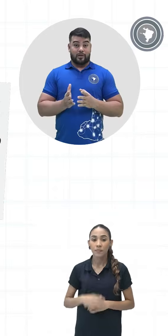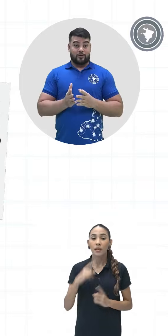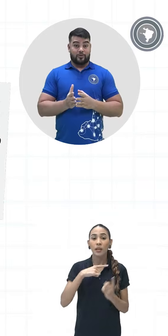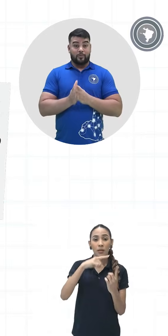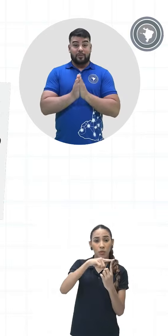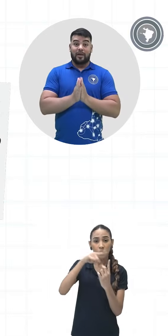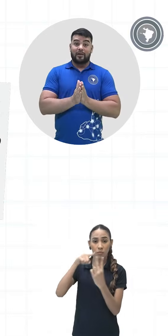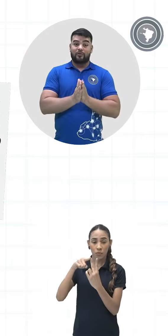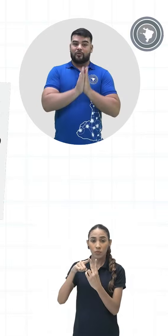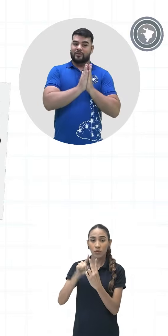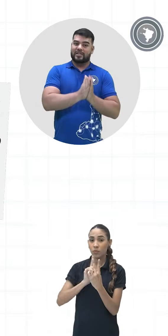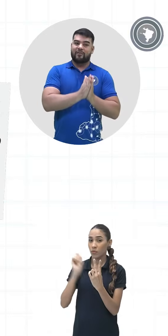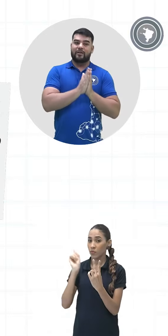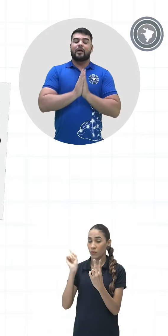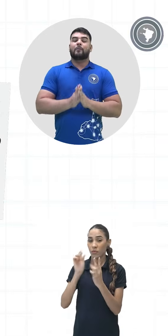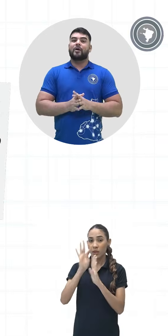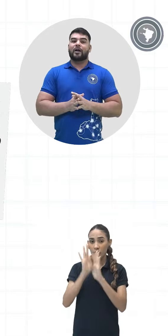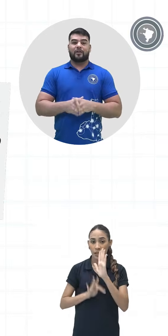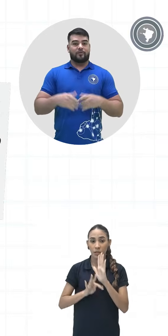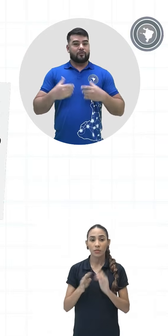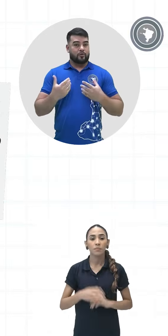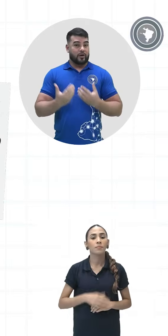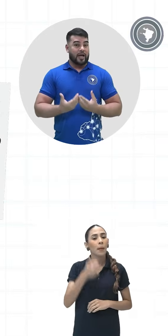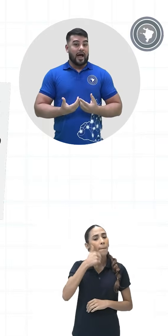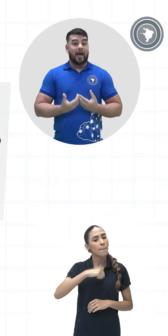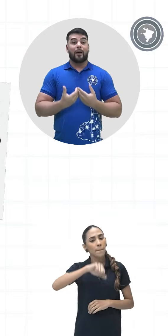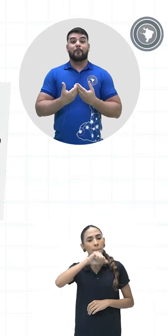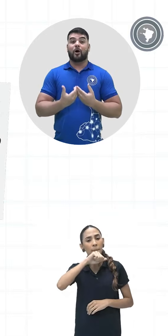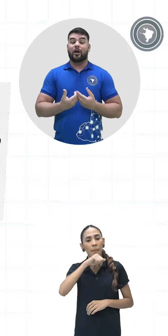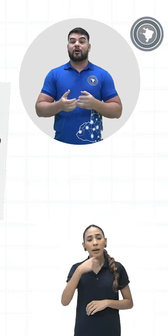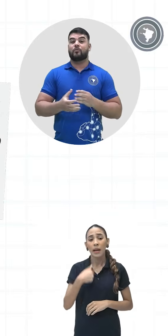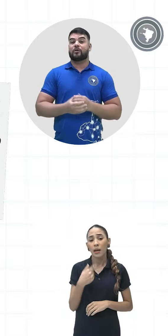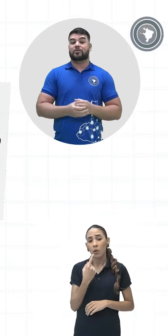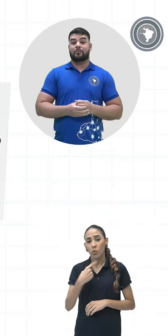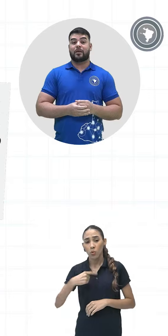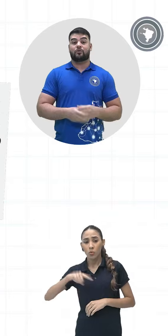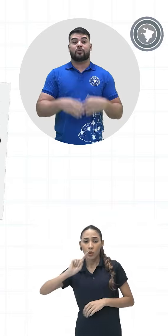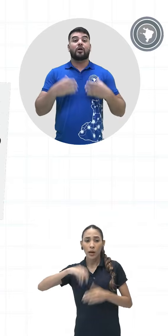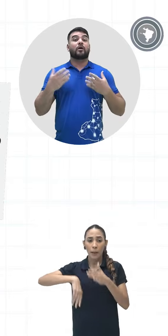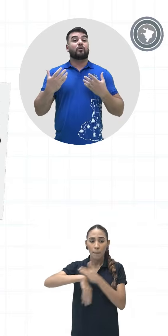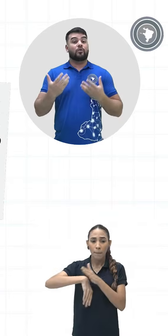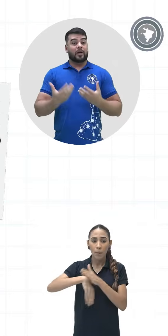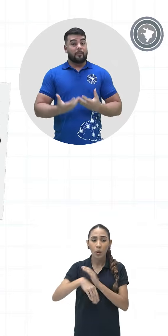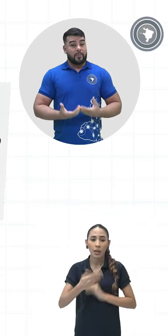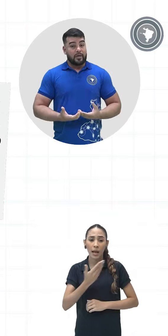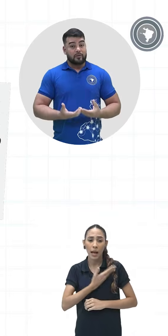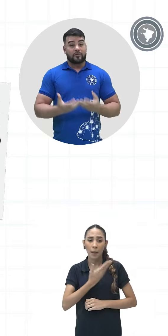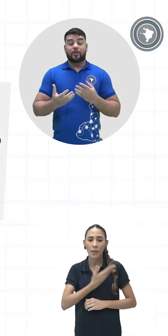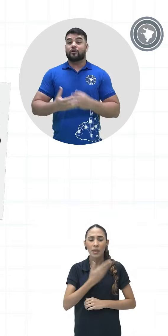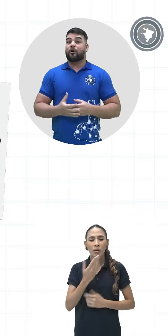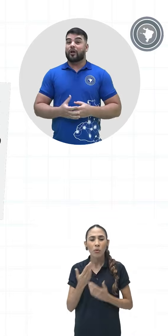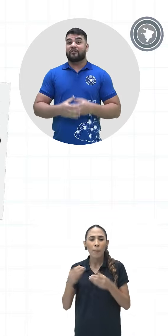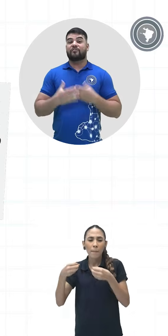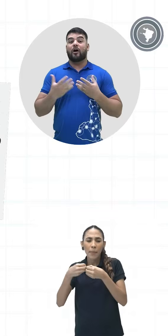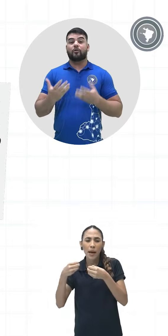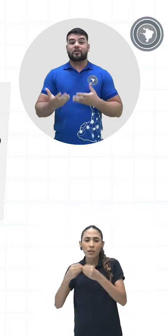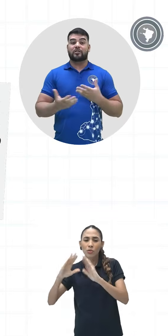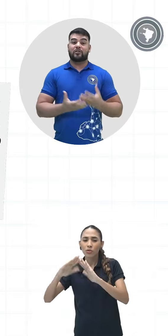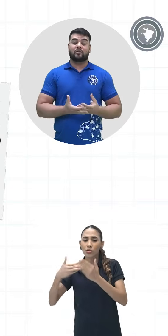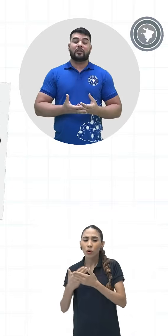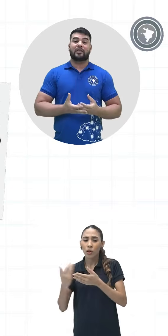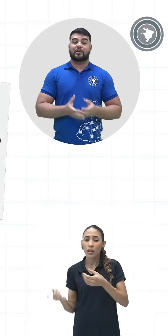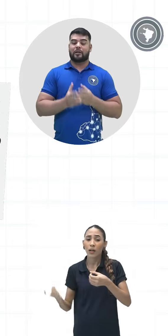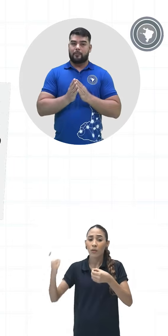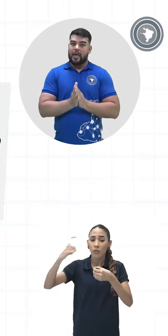dois textos. O primeiro, observem, mãe, fui jogar bola com meus amigos no campinho da escola. Volto